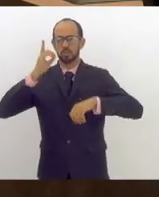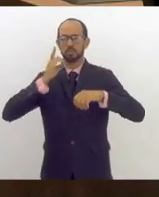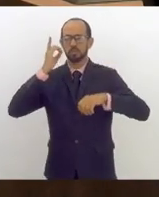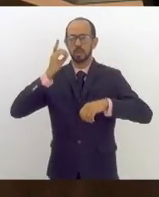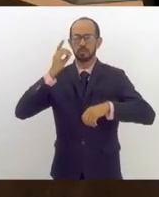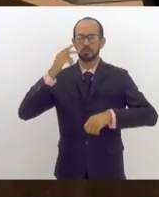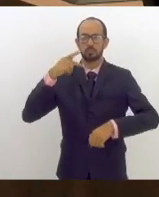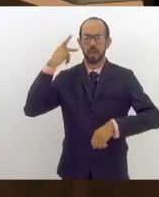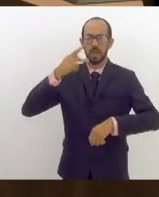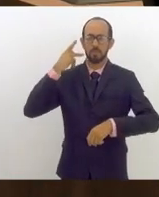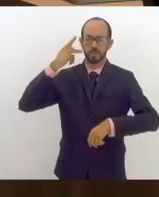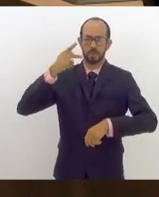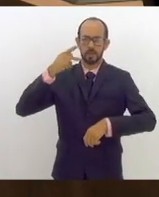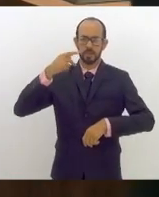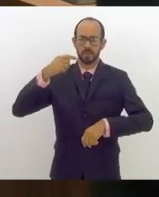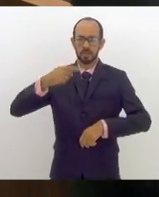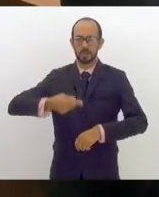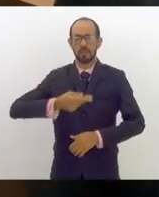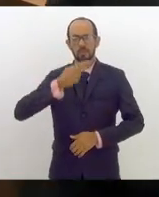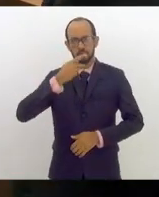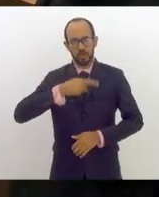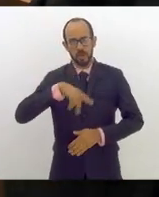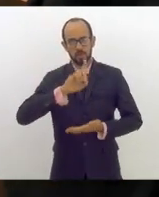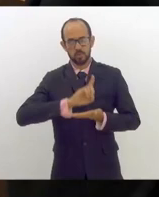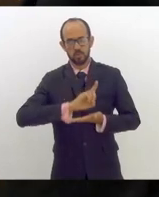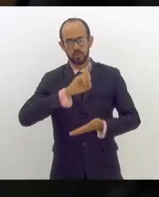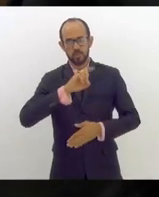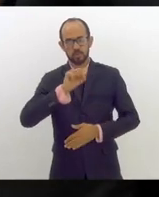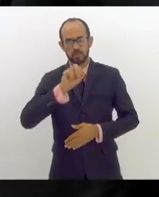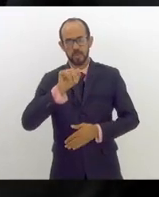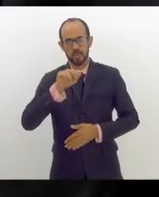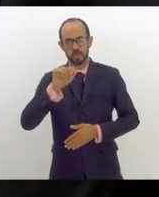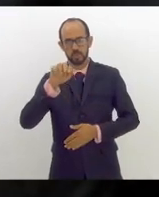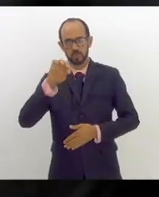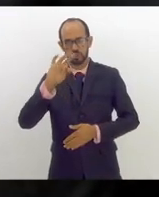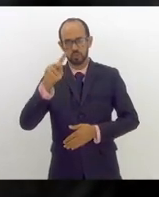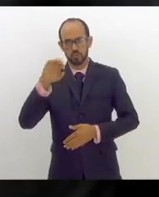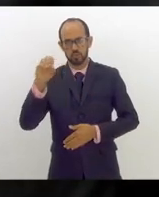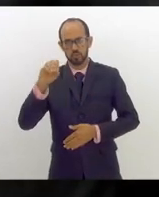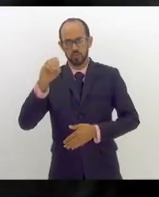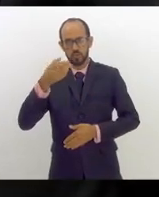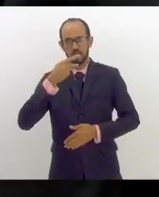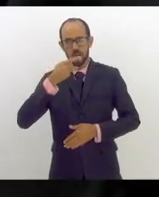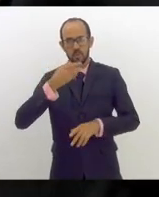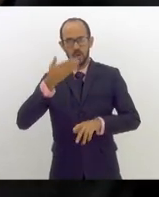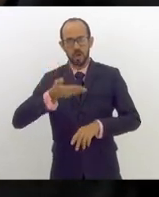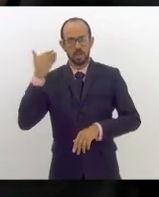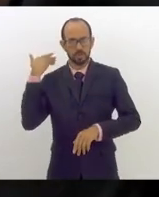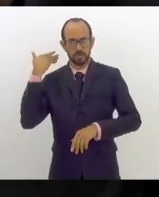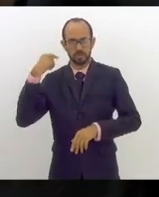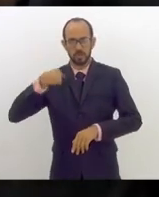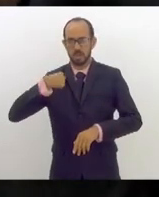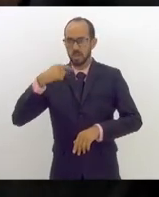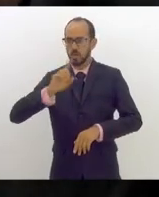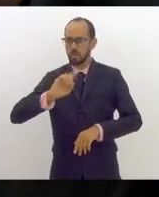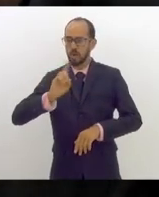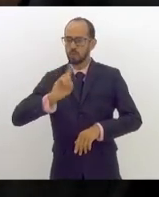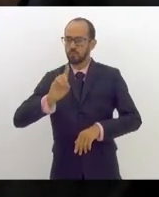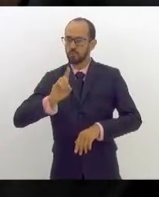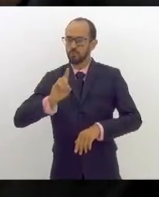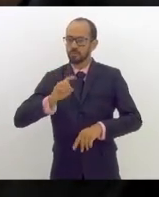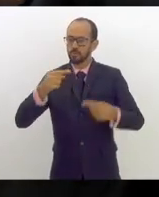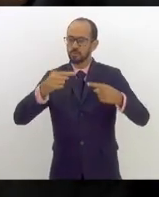e eu sinto o nome Doutor Serginho que me precedeu eu não fiz qualquer objeção